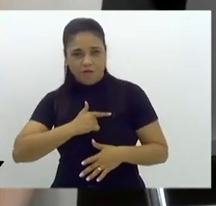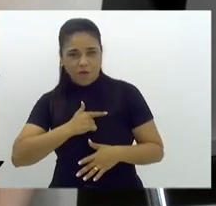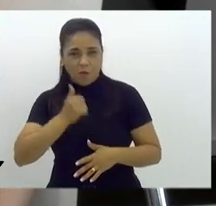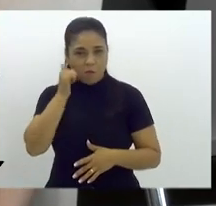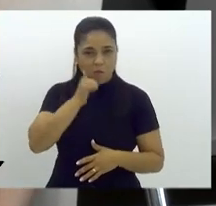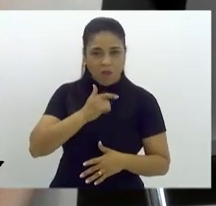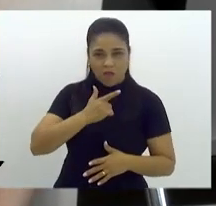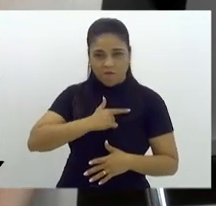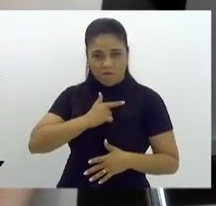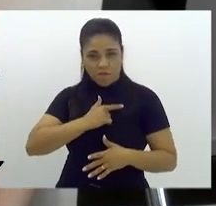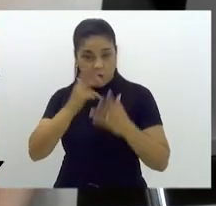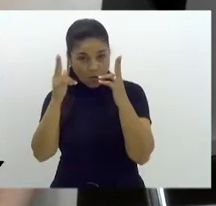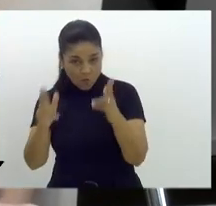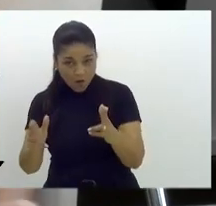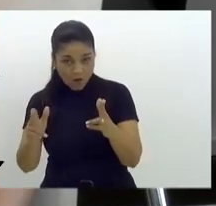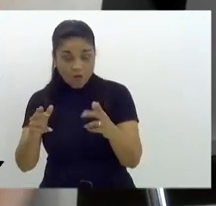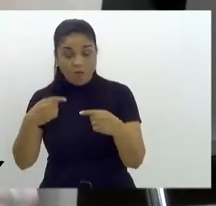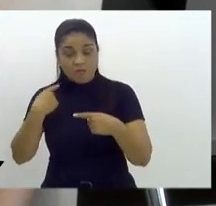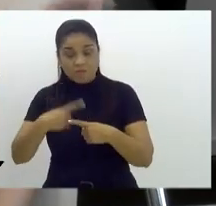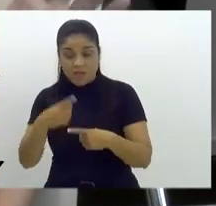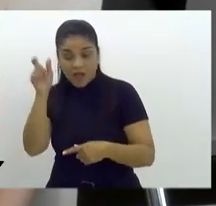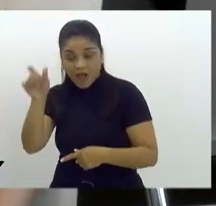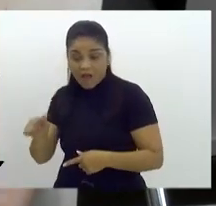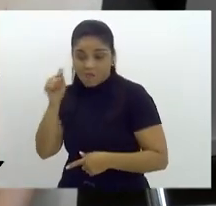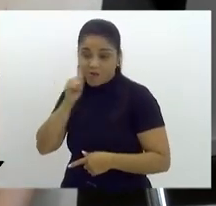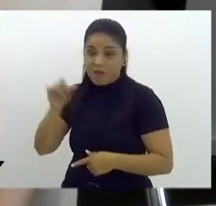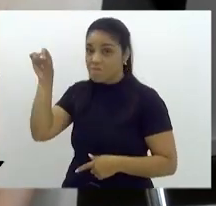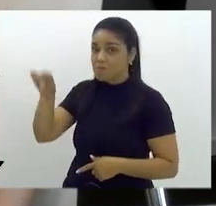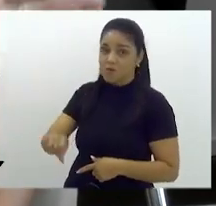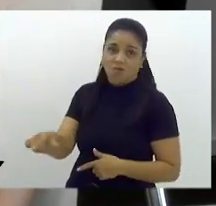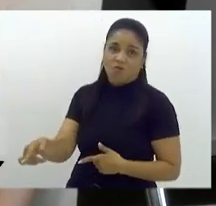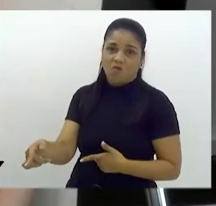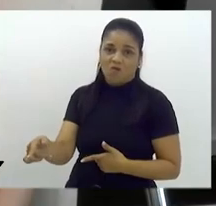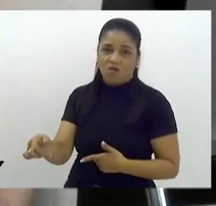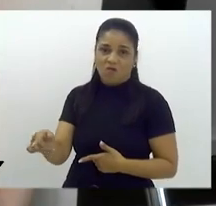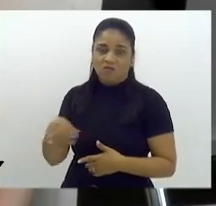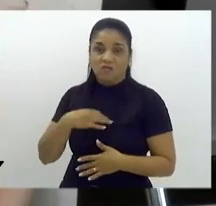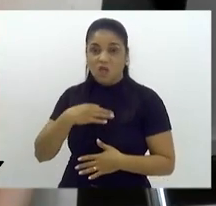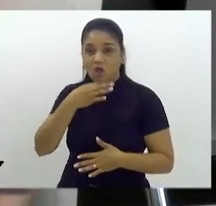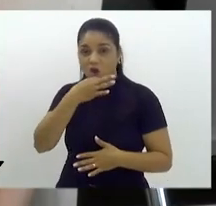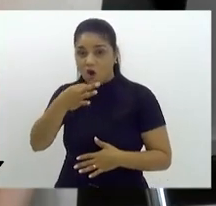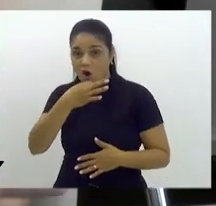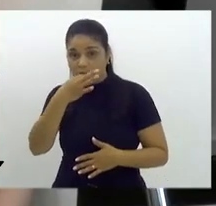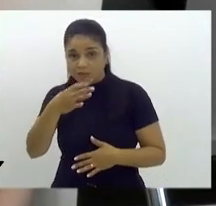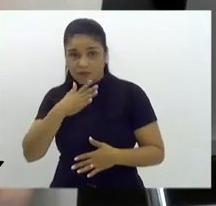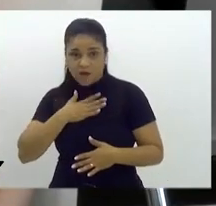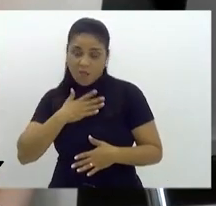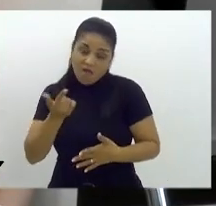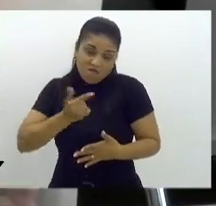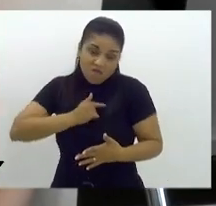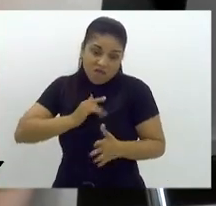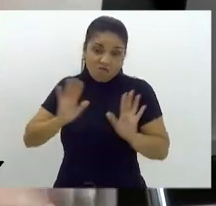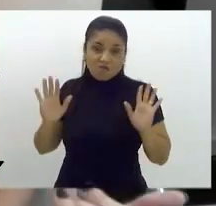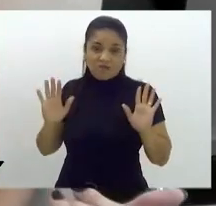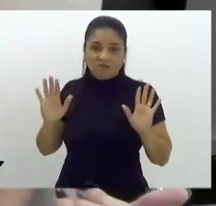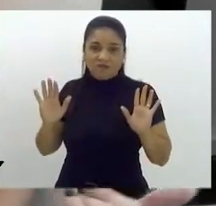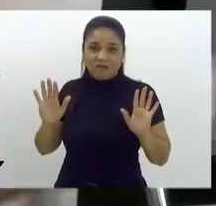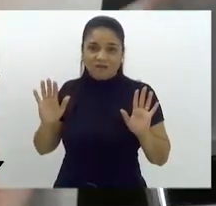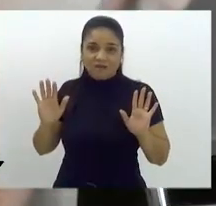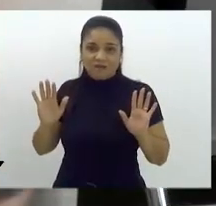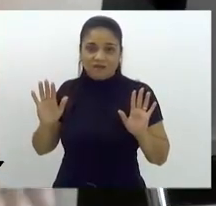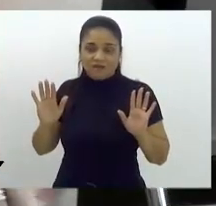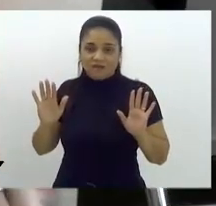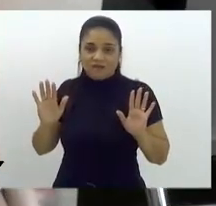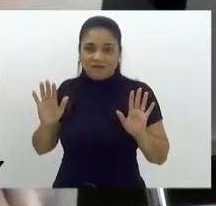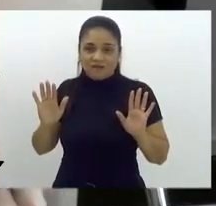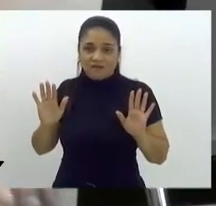concretas de violência na vida da mulher se ela fizer isso basta falar no campo da opinião eu acho feio agora quem faz a